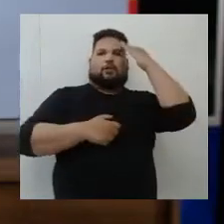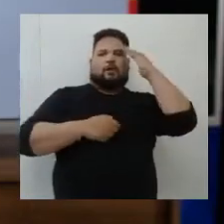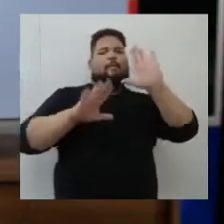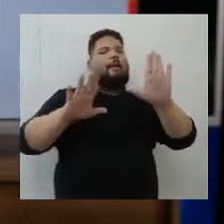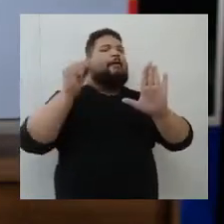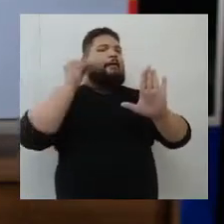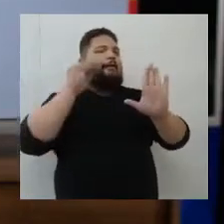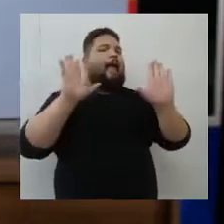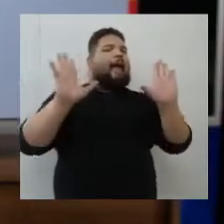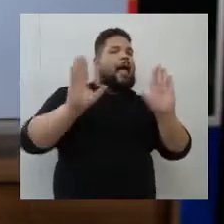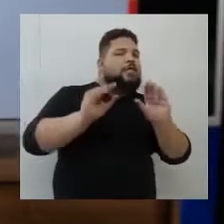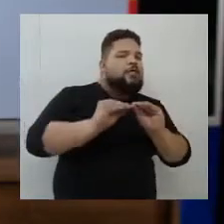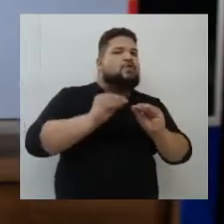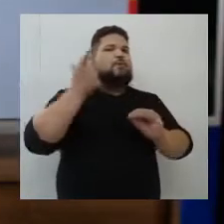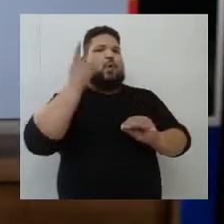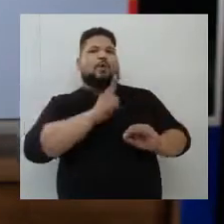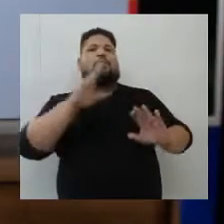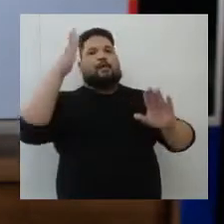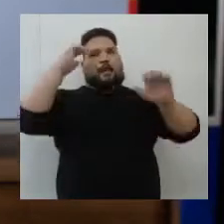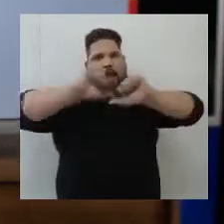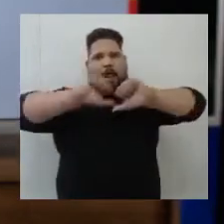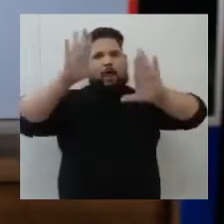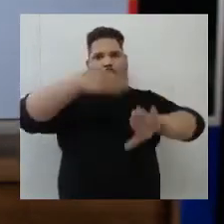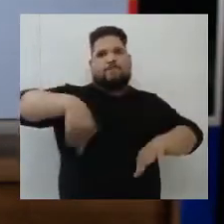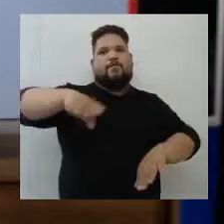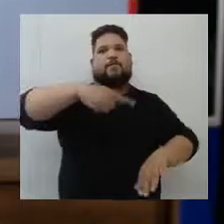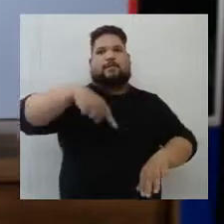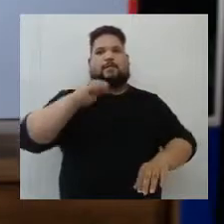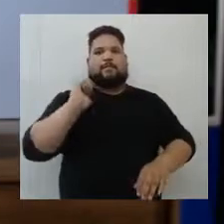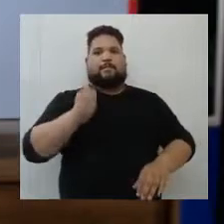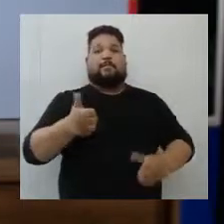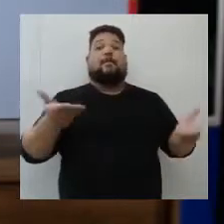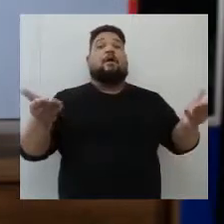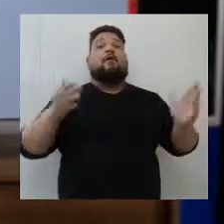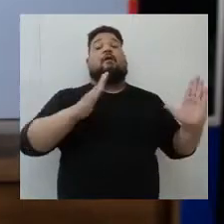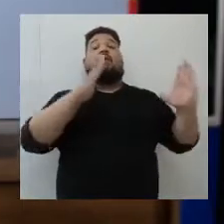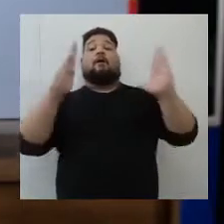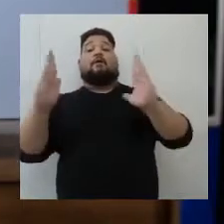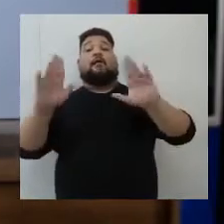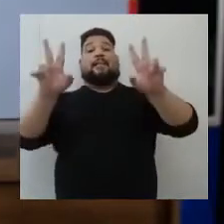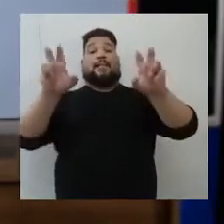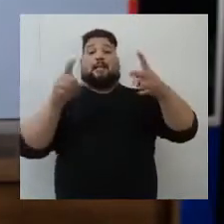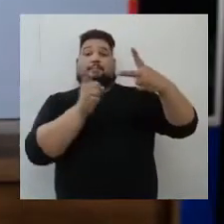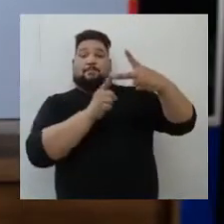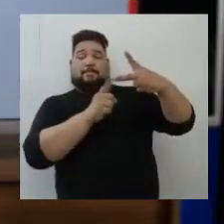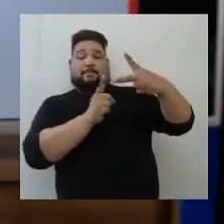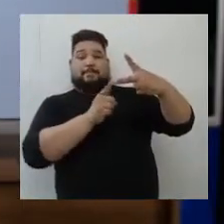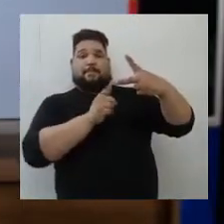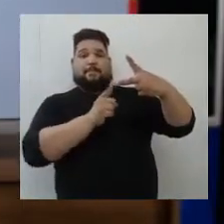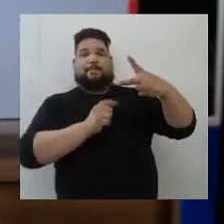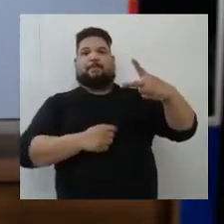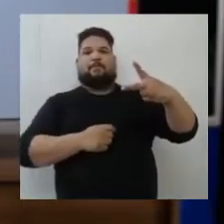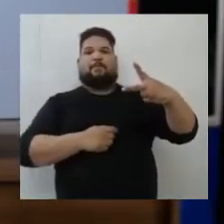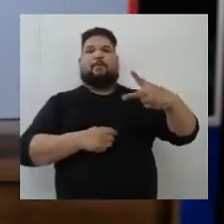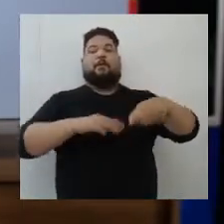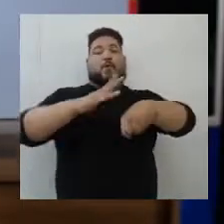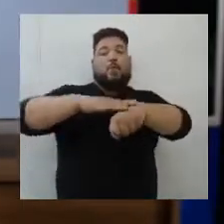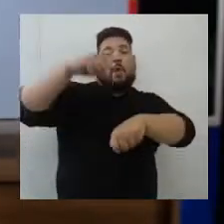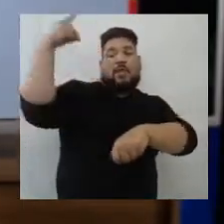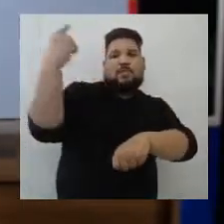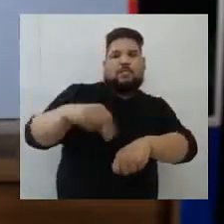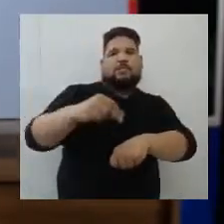eu tentei resumir o máximo possível e deixar mais claro para você. Vamos falar agora do segundo elemento dessa crise, a grande